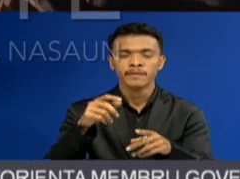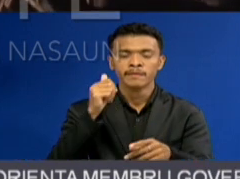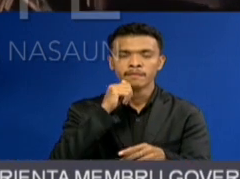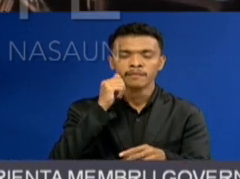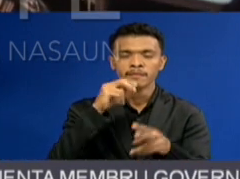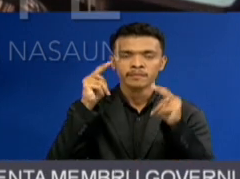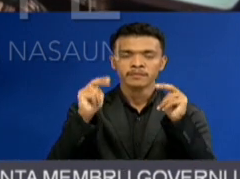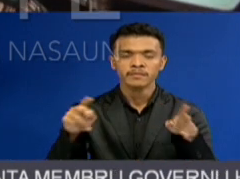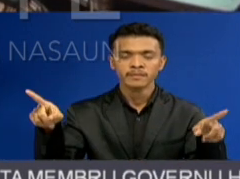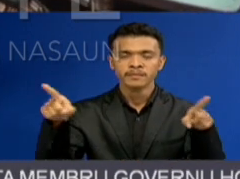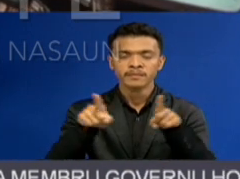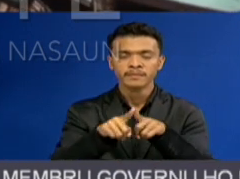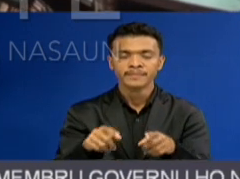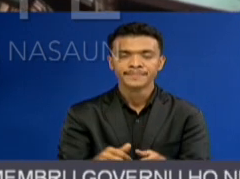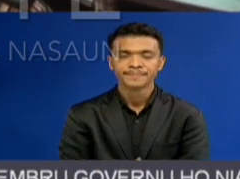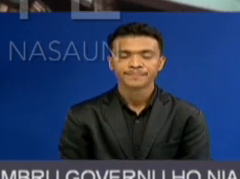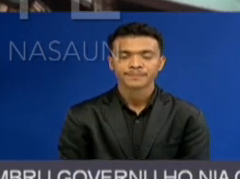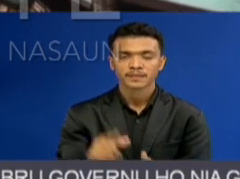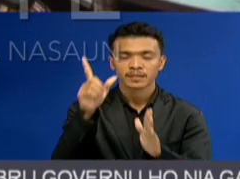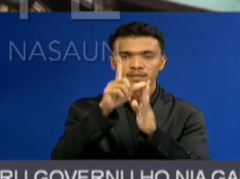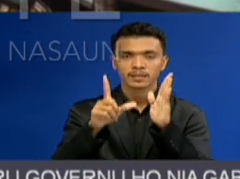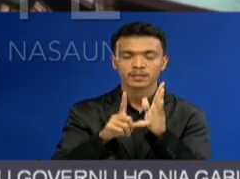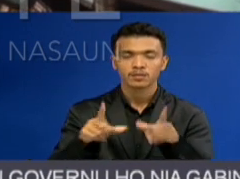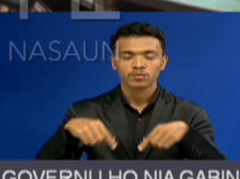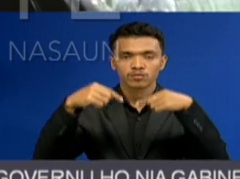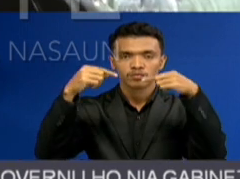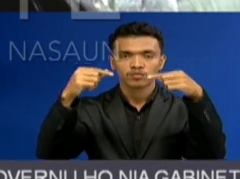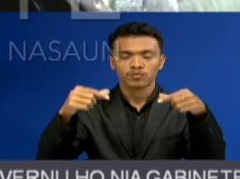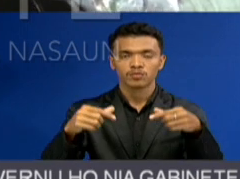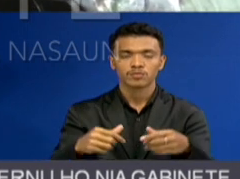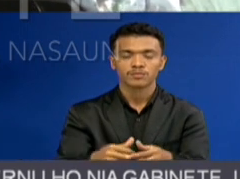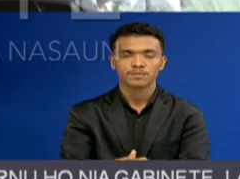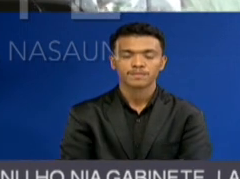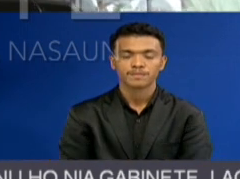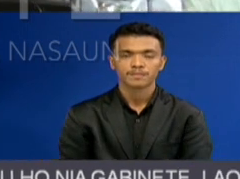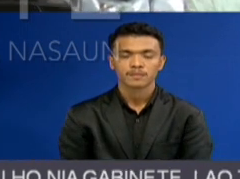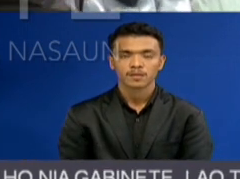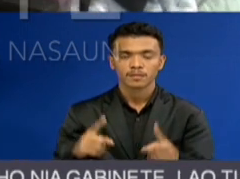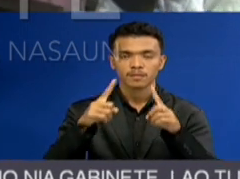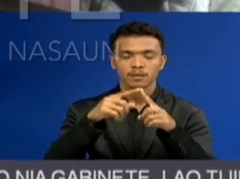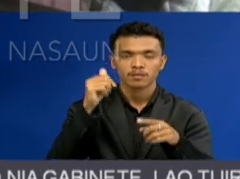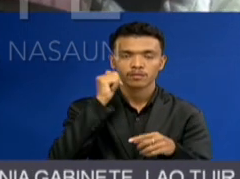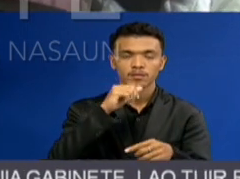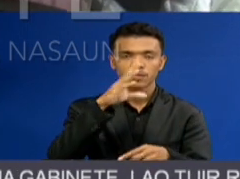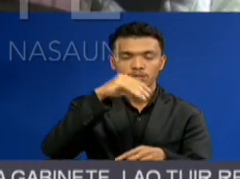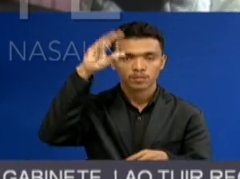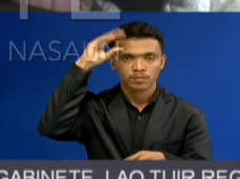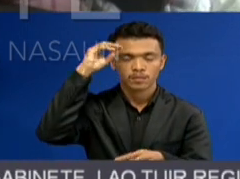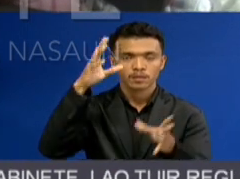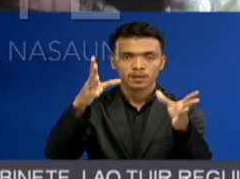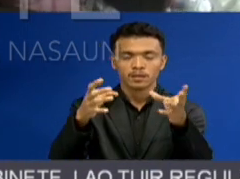tekini igual hanesan ne lei maka fo ida ne maka disponibilidade ba feto mane ne bema hakara